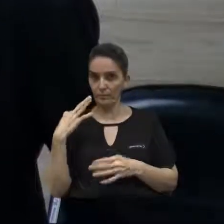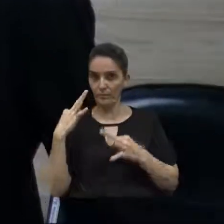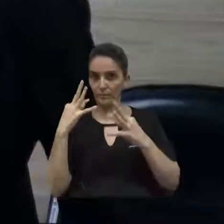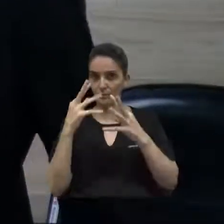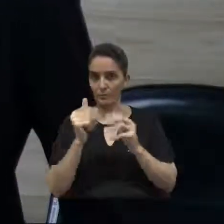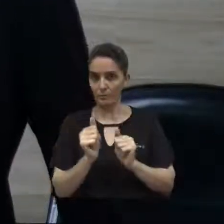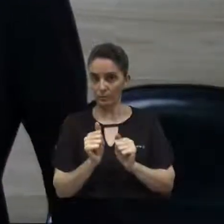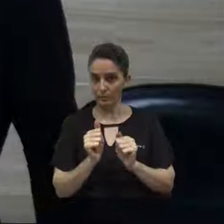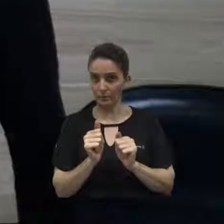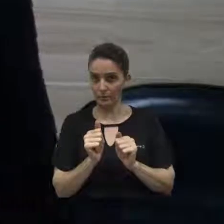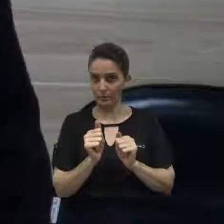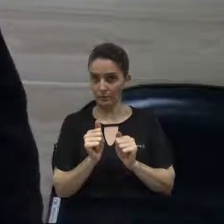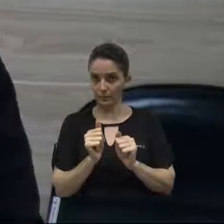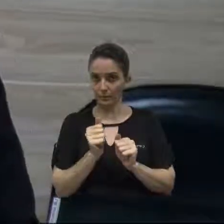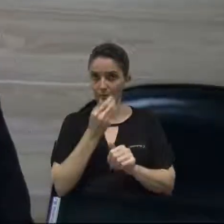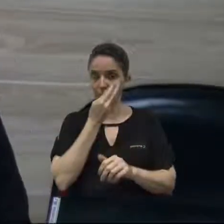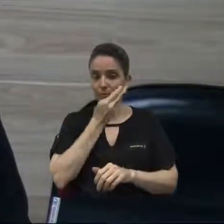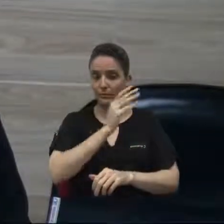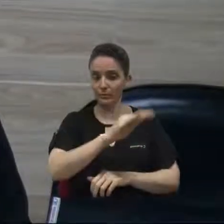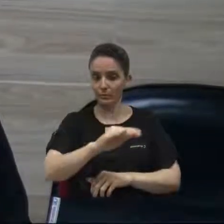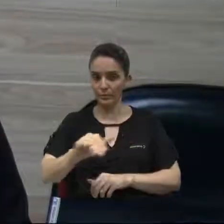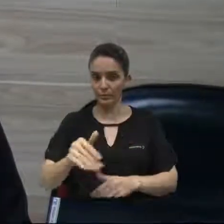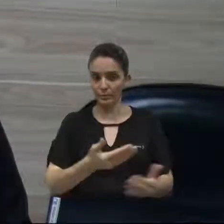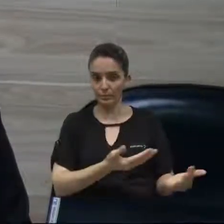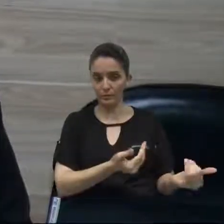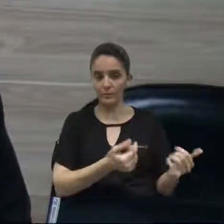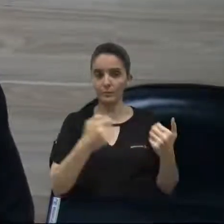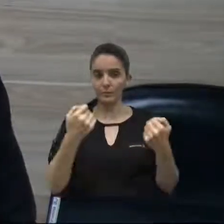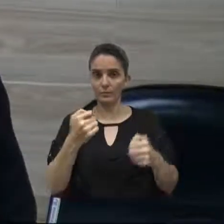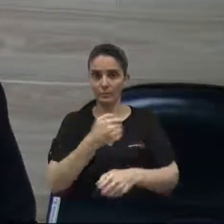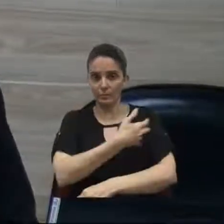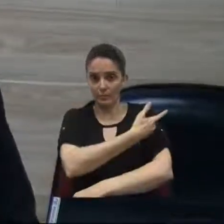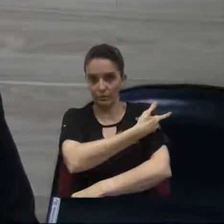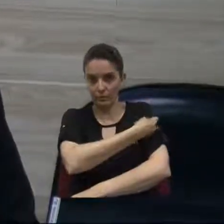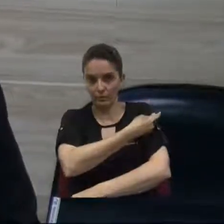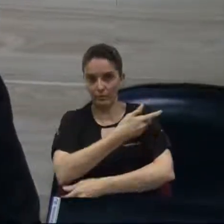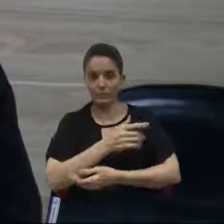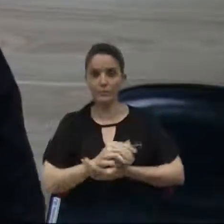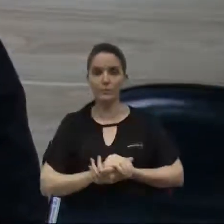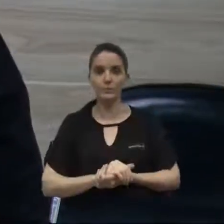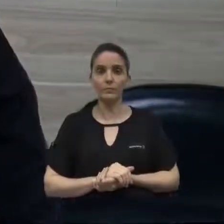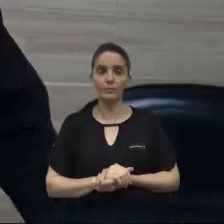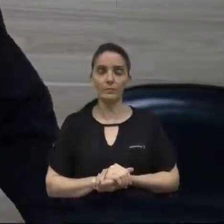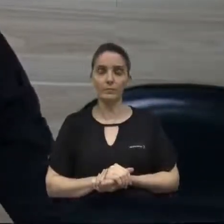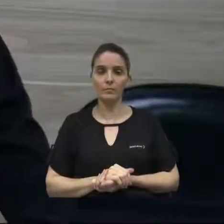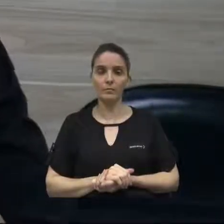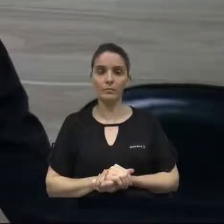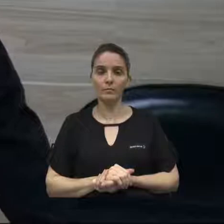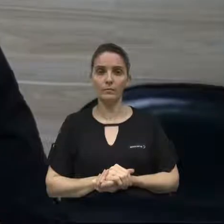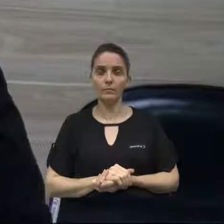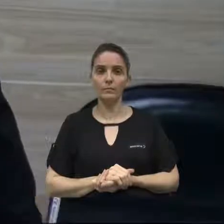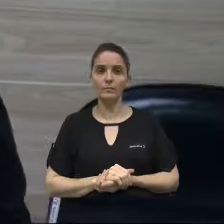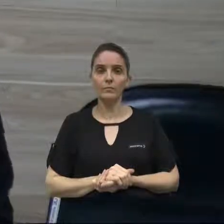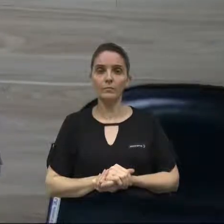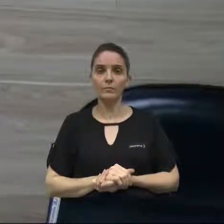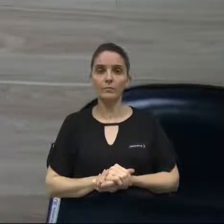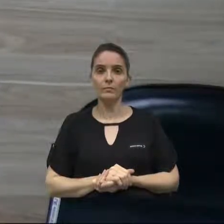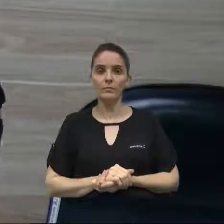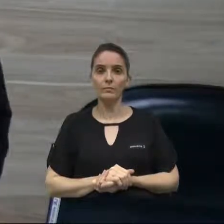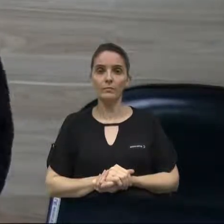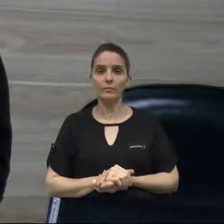as crianças e adolescentes sejam vacinados. E vou fazer isso através da argumentação da própria história.